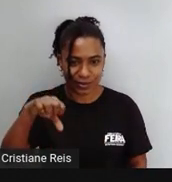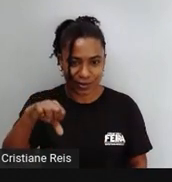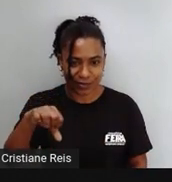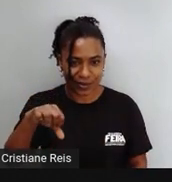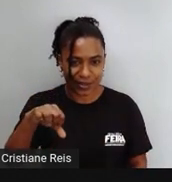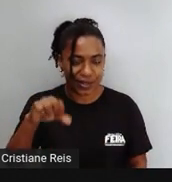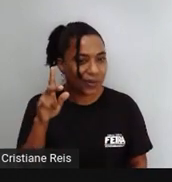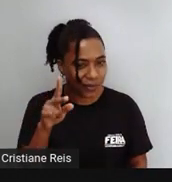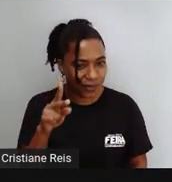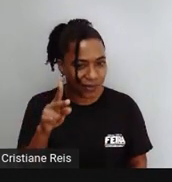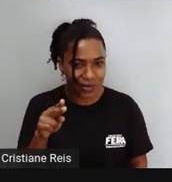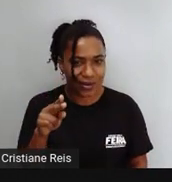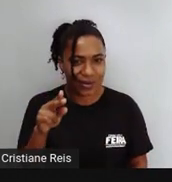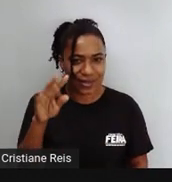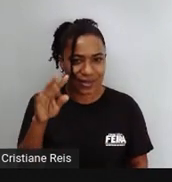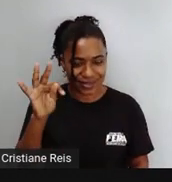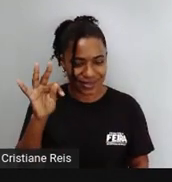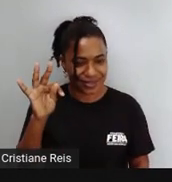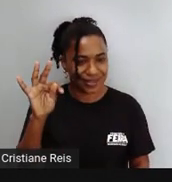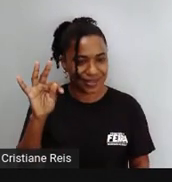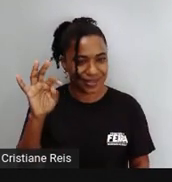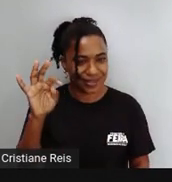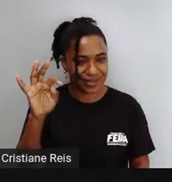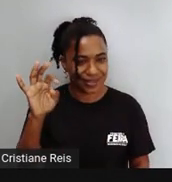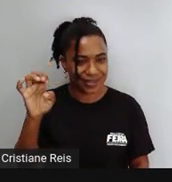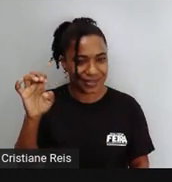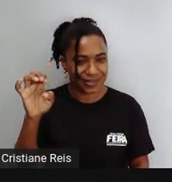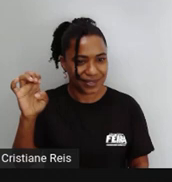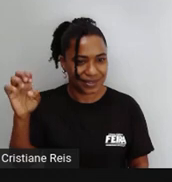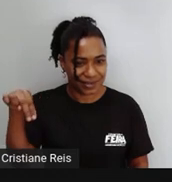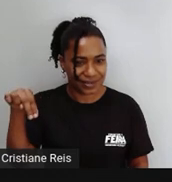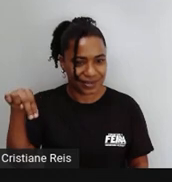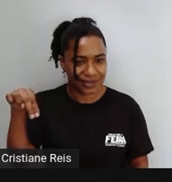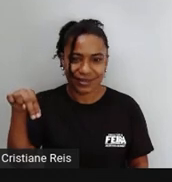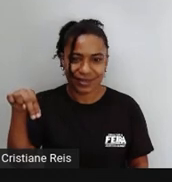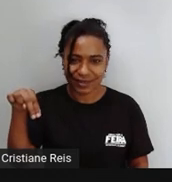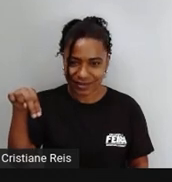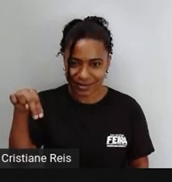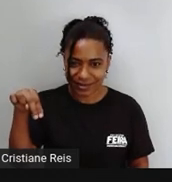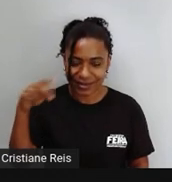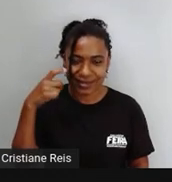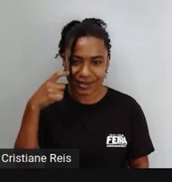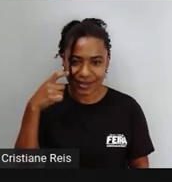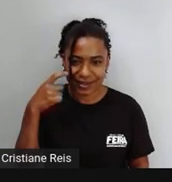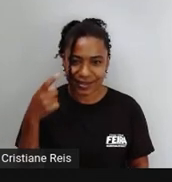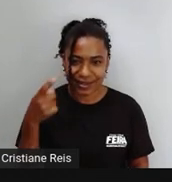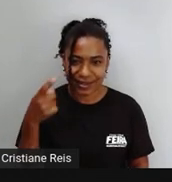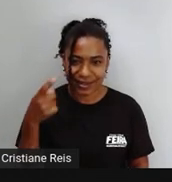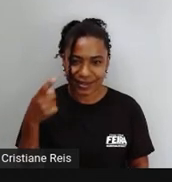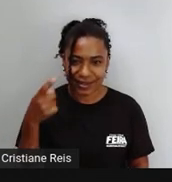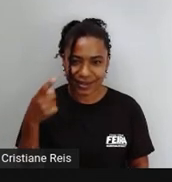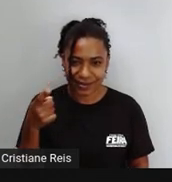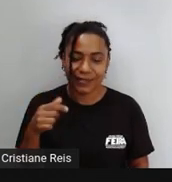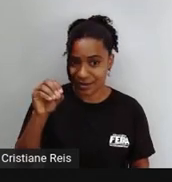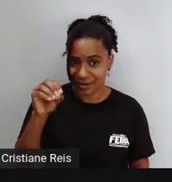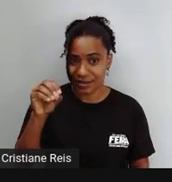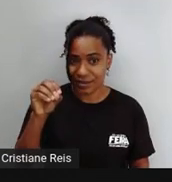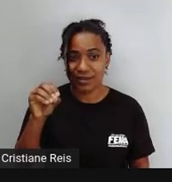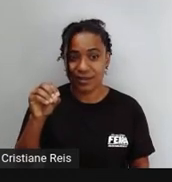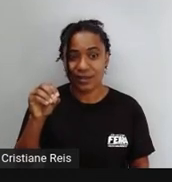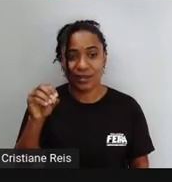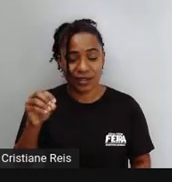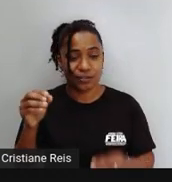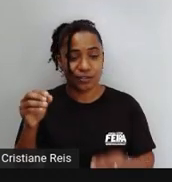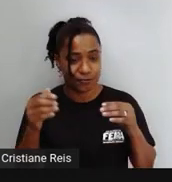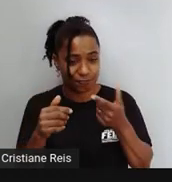mesma. Tin. E as dezenas de 20 a 90, T-Y, T-Y. 13, 14,